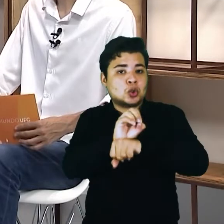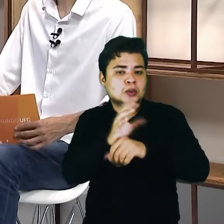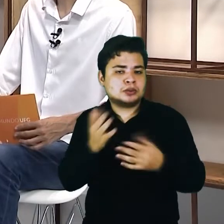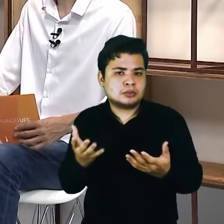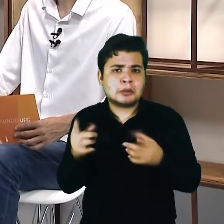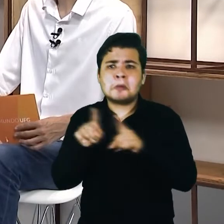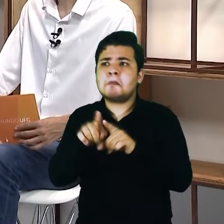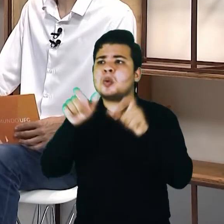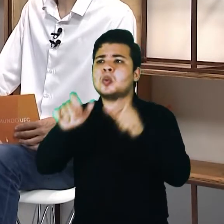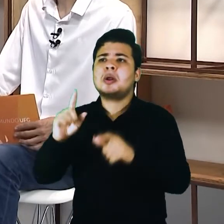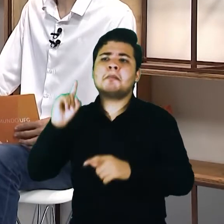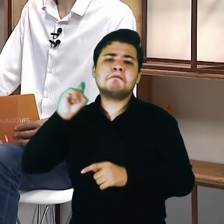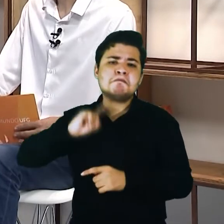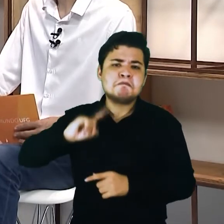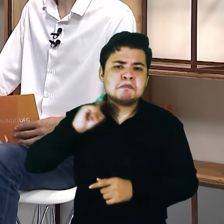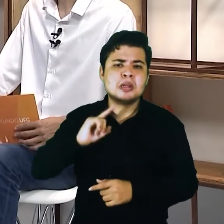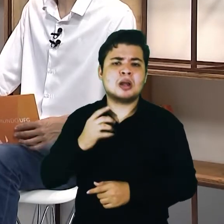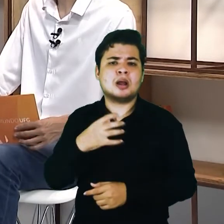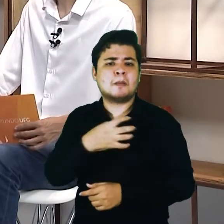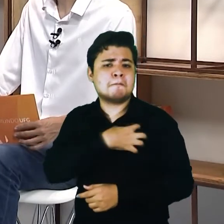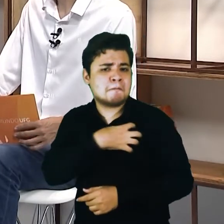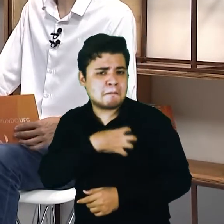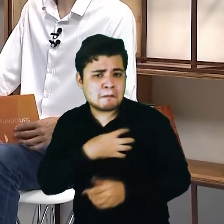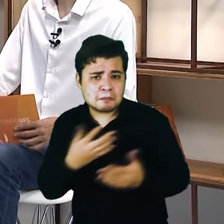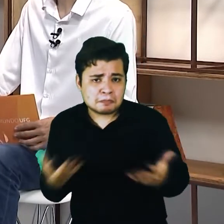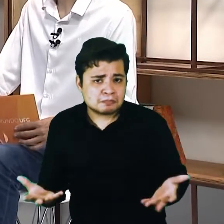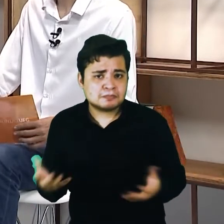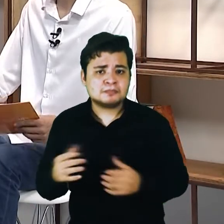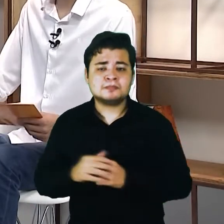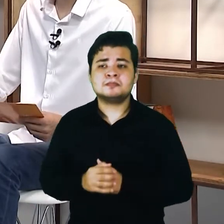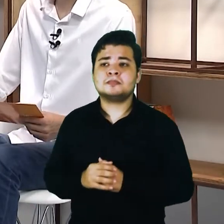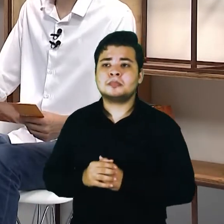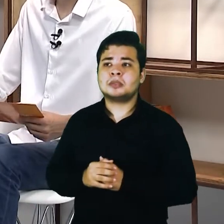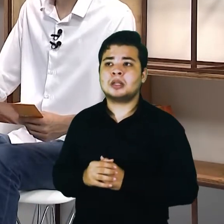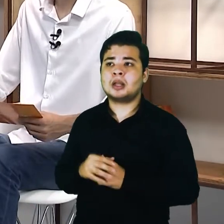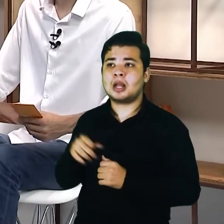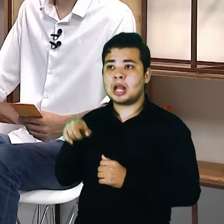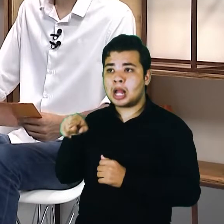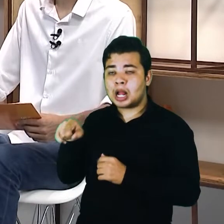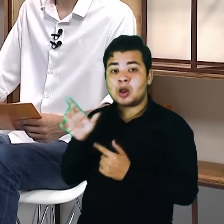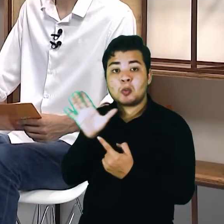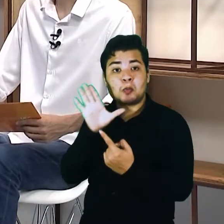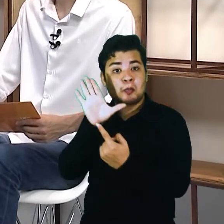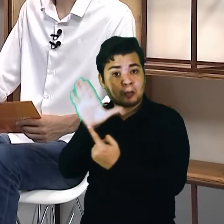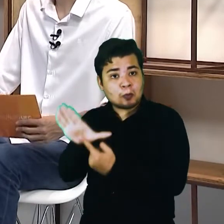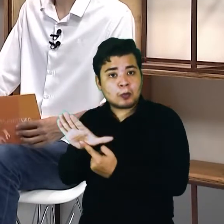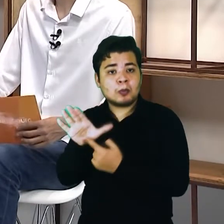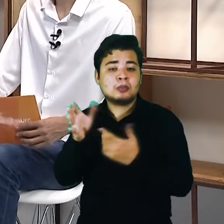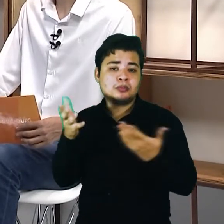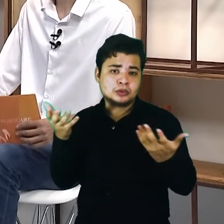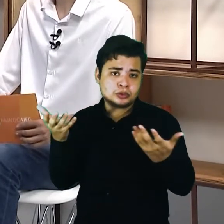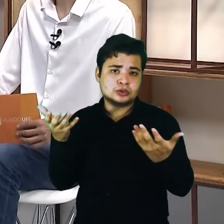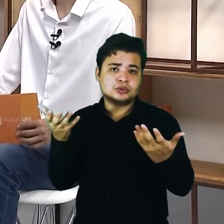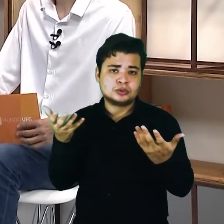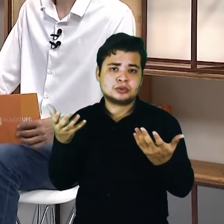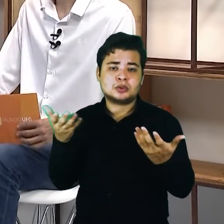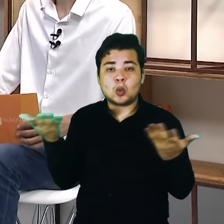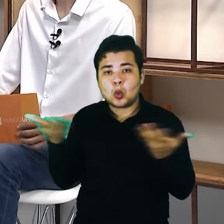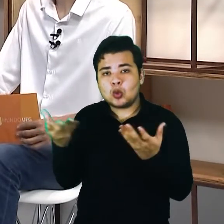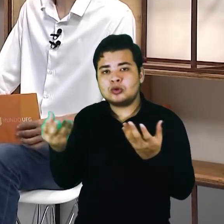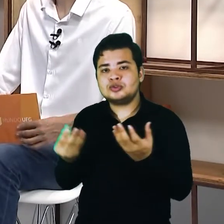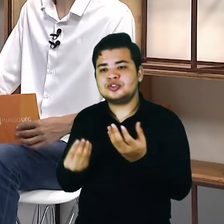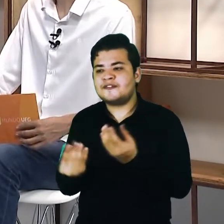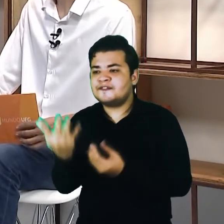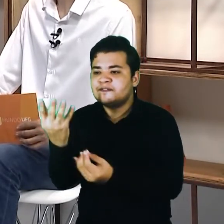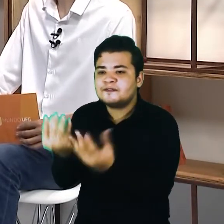também, Minas, por exemplo, Bahia. Então, ela dá um recorte, ela dá vamos dizer, um diagnóstico, né? Como está